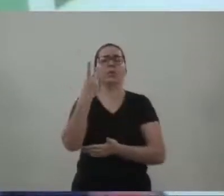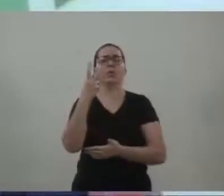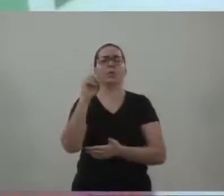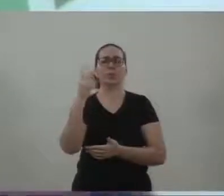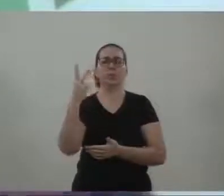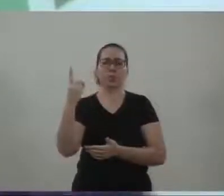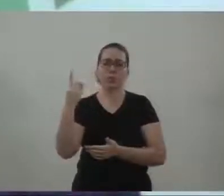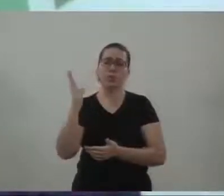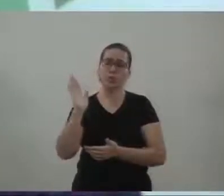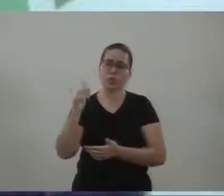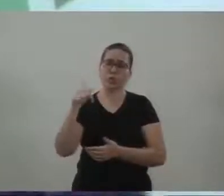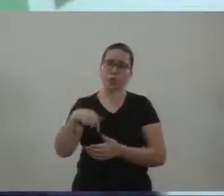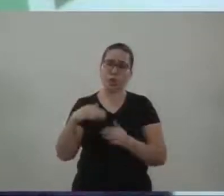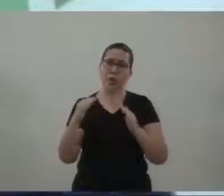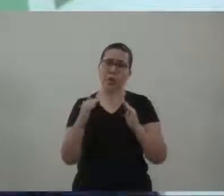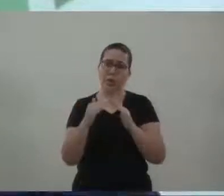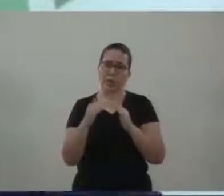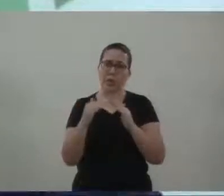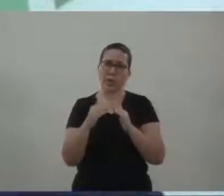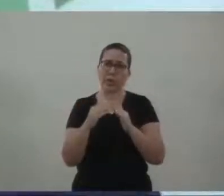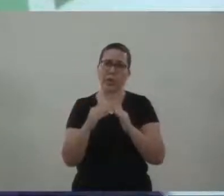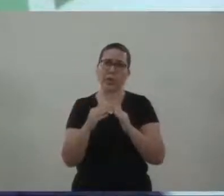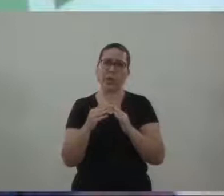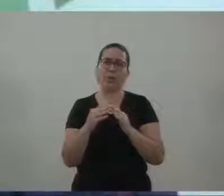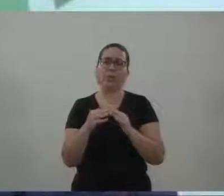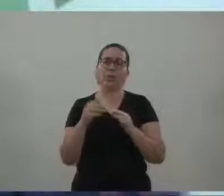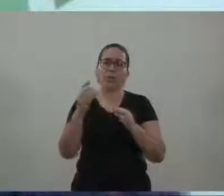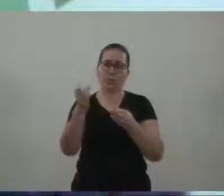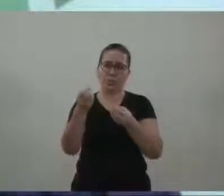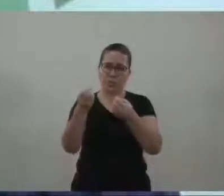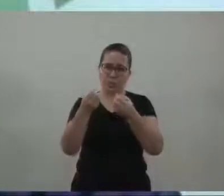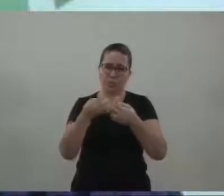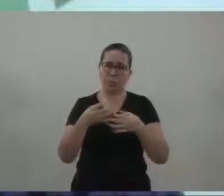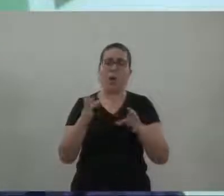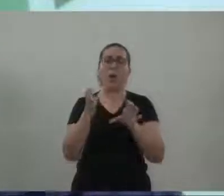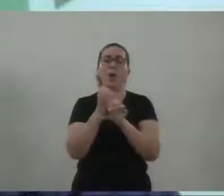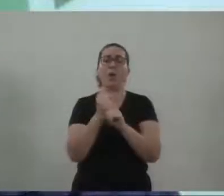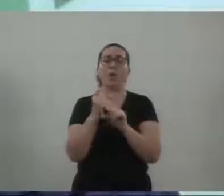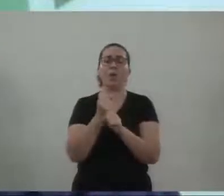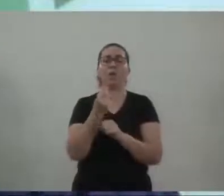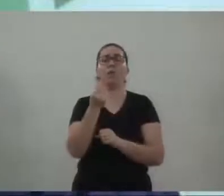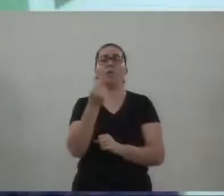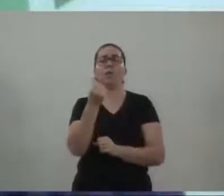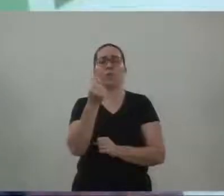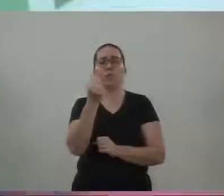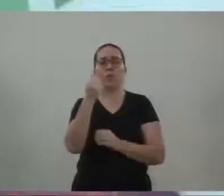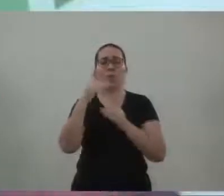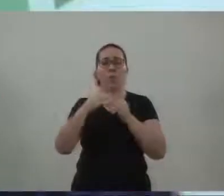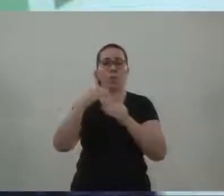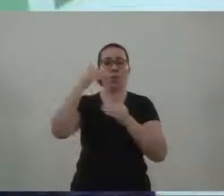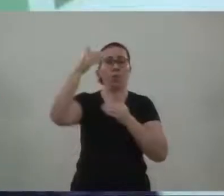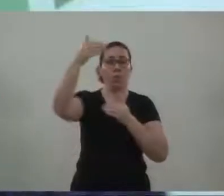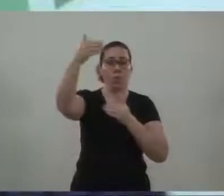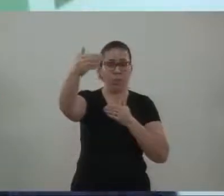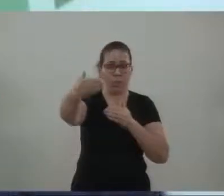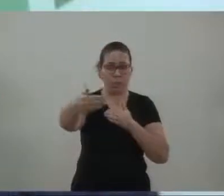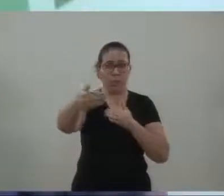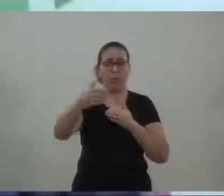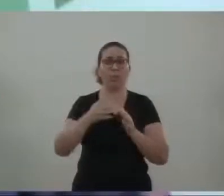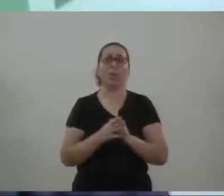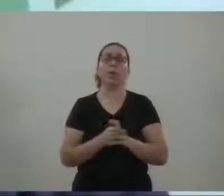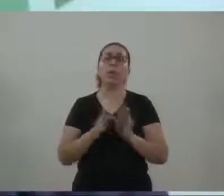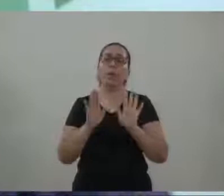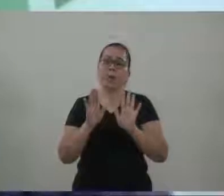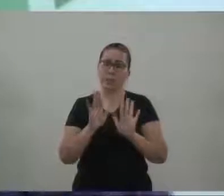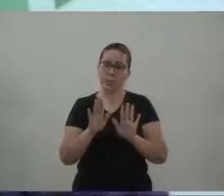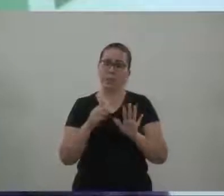Já chegou a essa casa, né, o rascunho, esboço, na verdade, das contas aí para o próximo quadriênio, mas